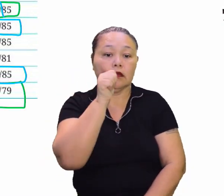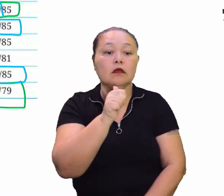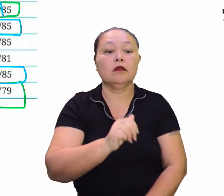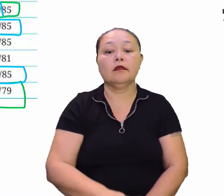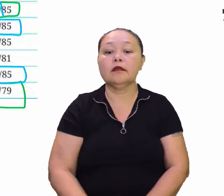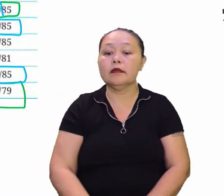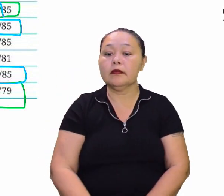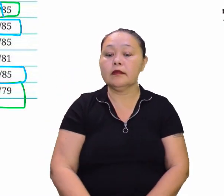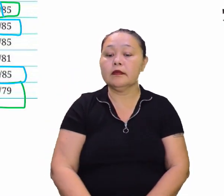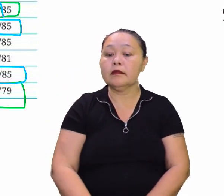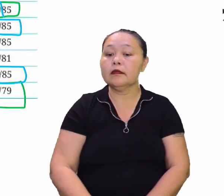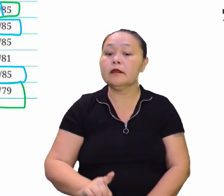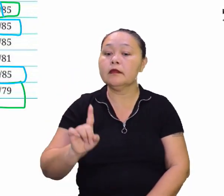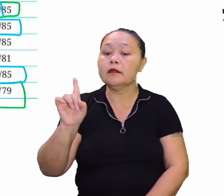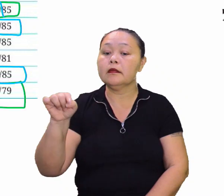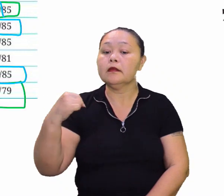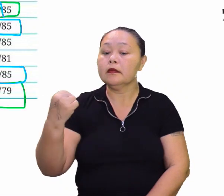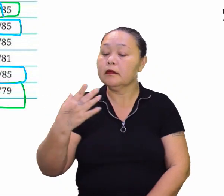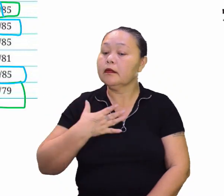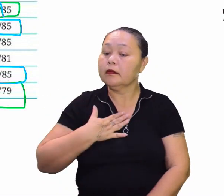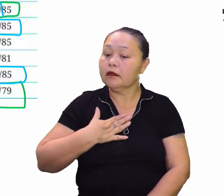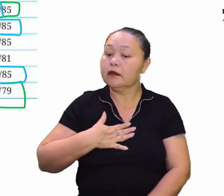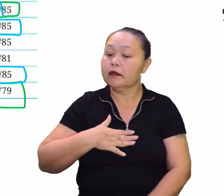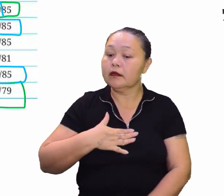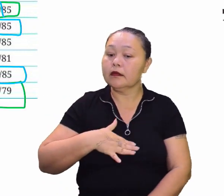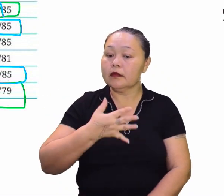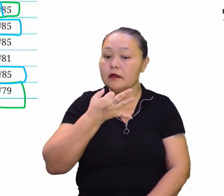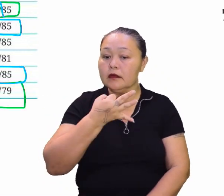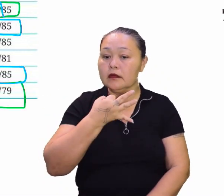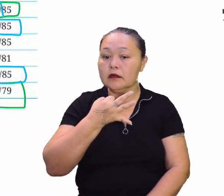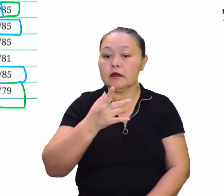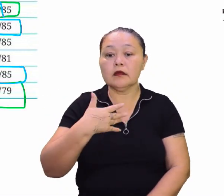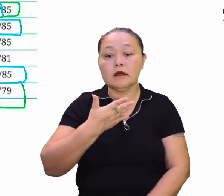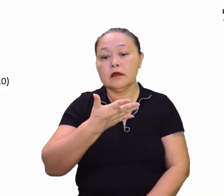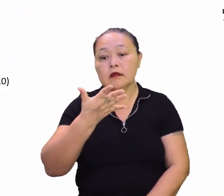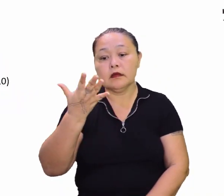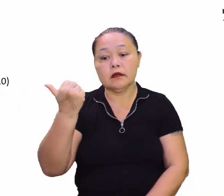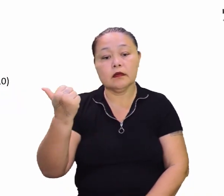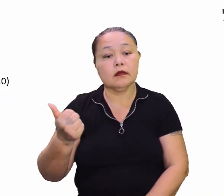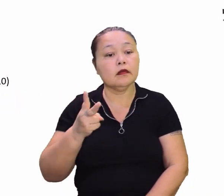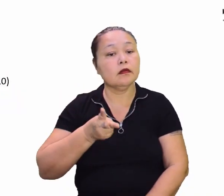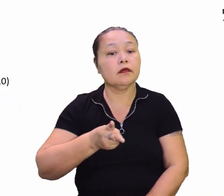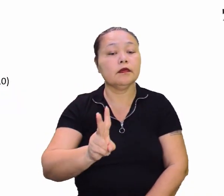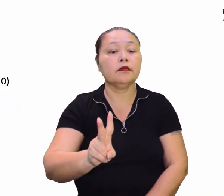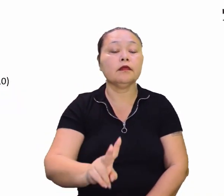E aí, Rogério, alguma observação? Tranquilo, senhor. Então, vamos continuar.